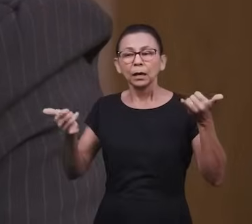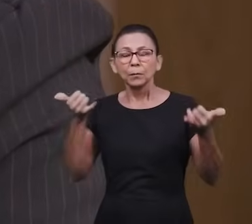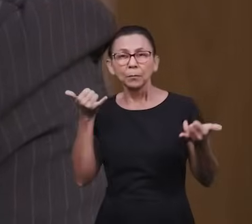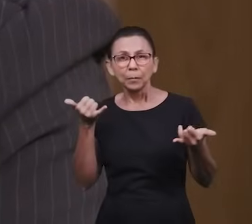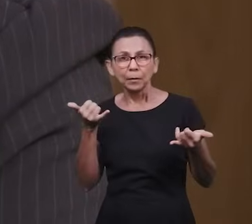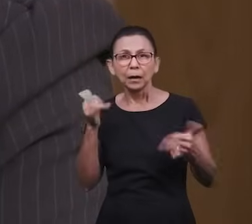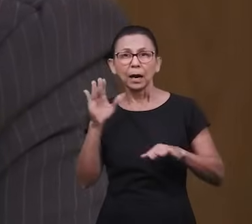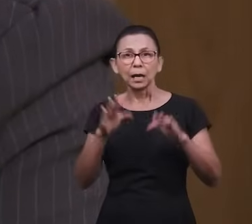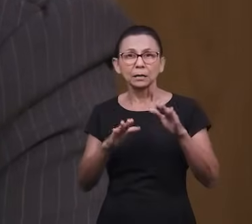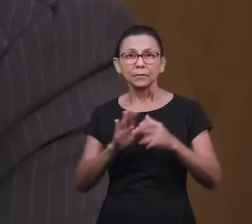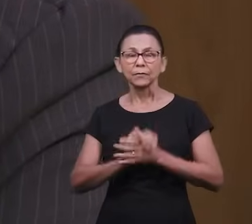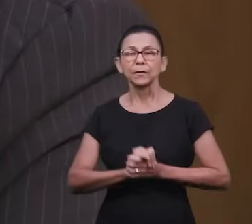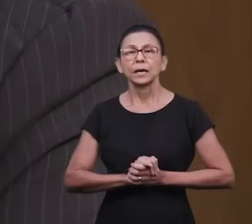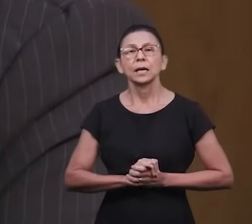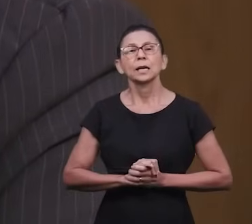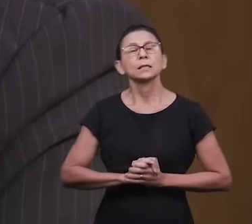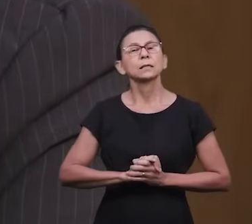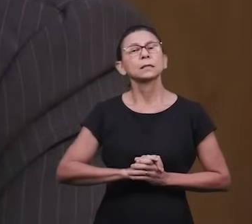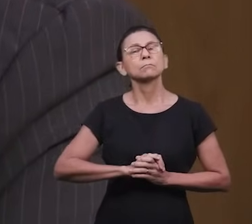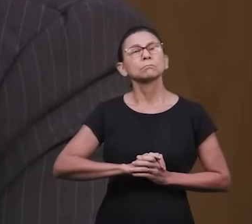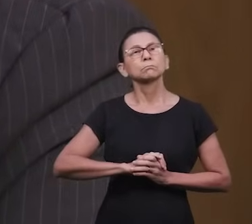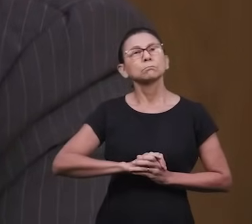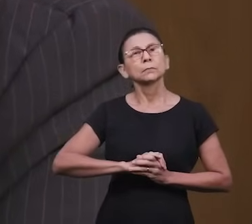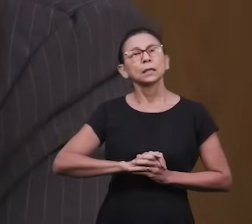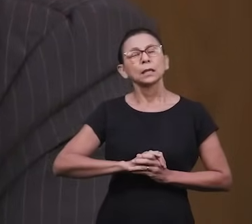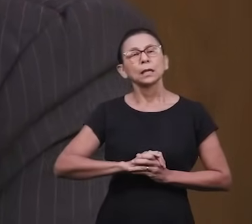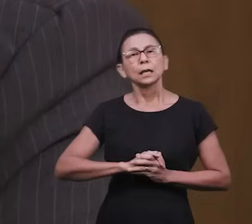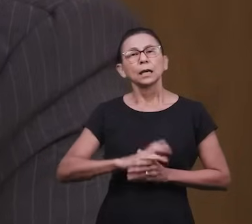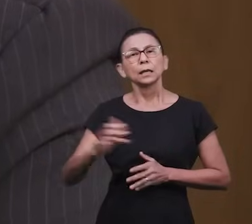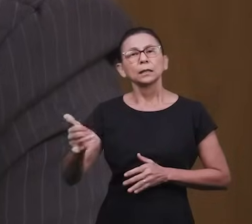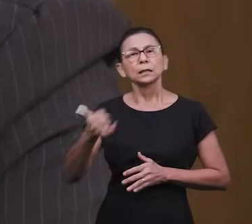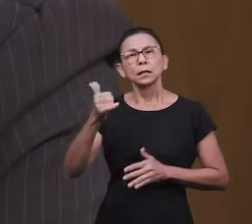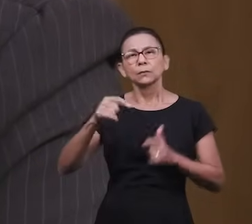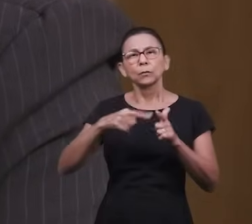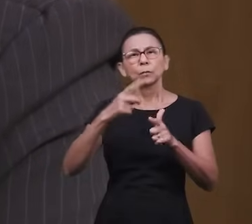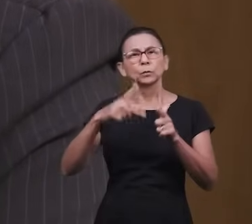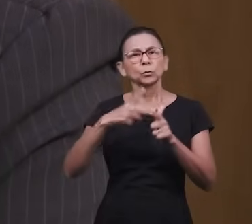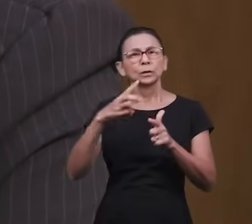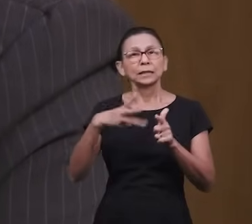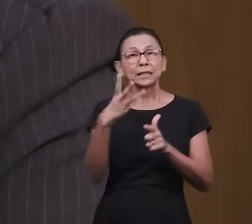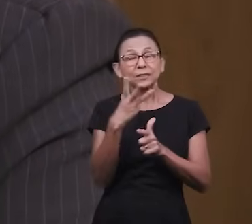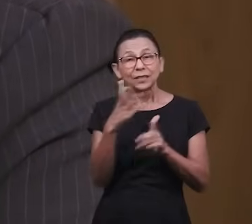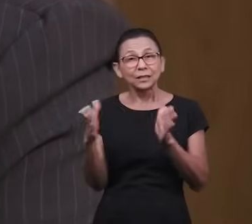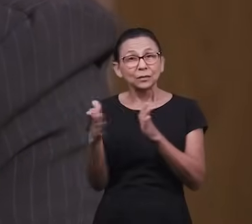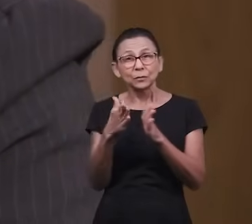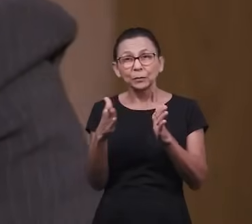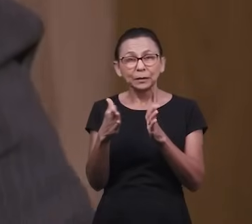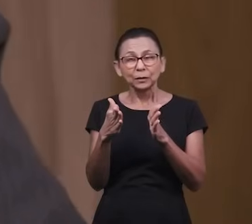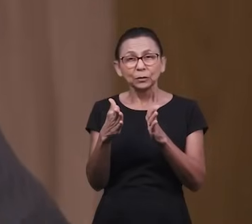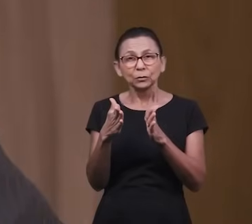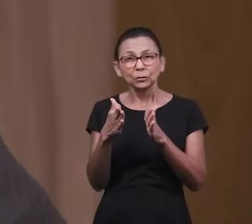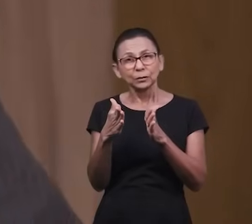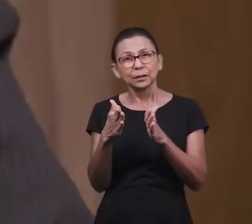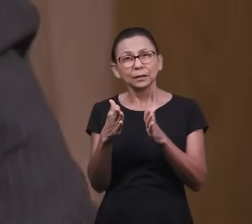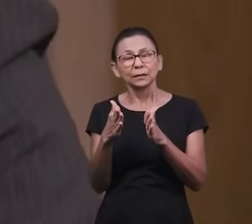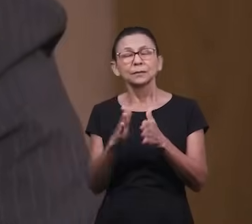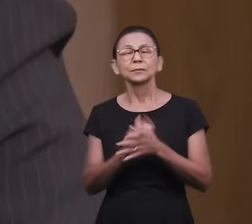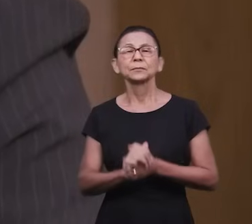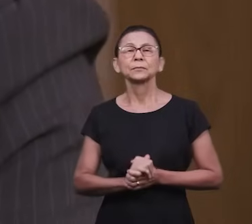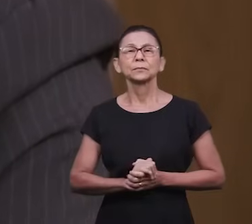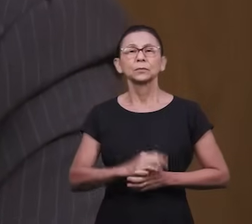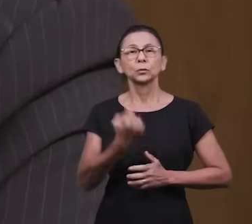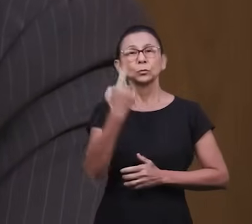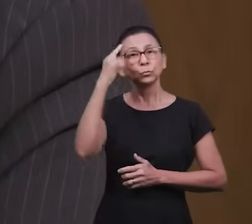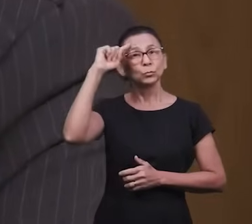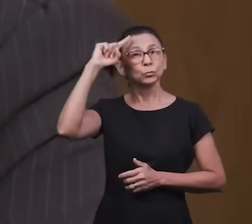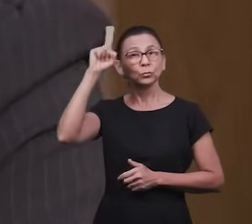vezes, ligava mais de uma vez no dia e falava com mais de um pastor durante o dia. Então, por isso essa alegria